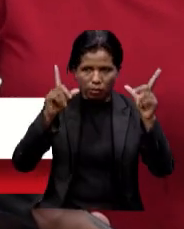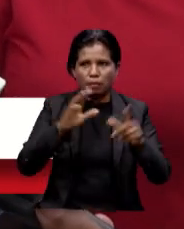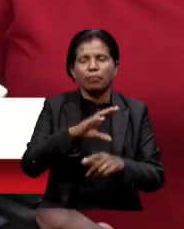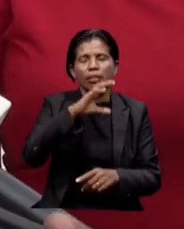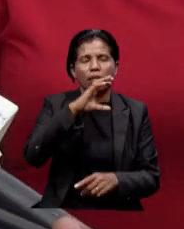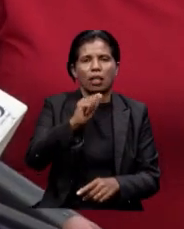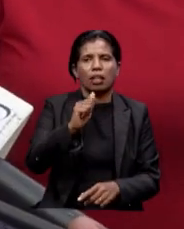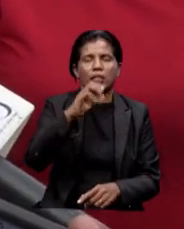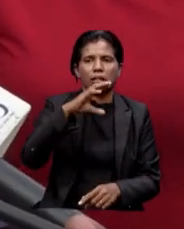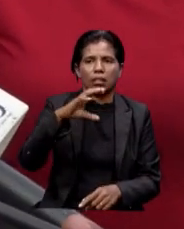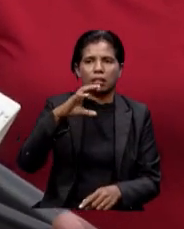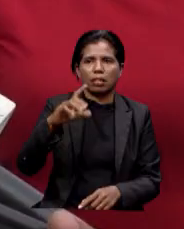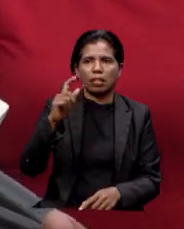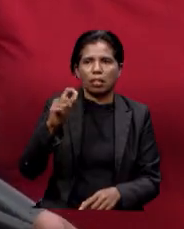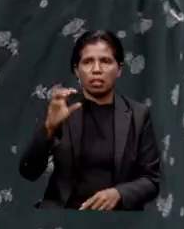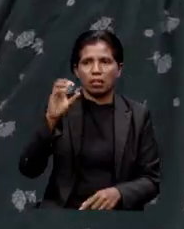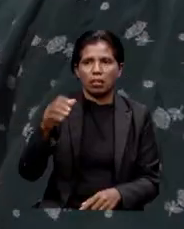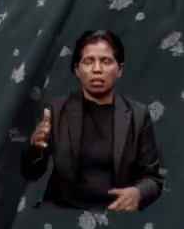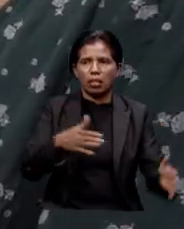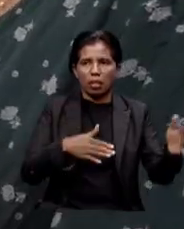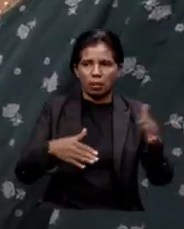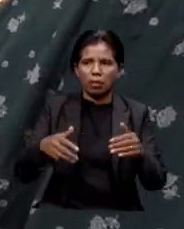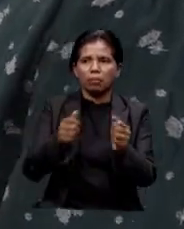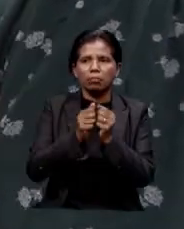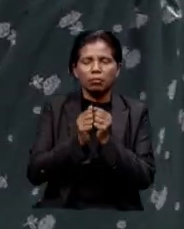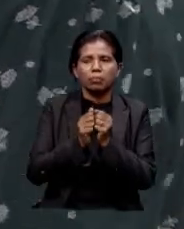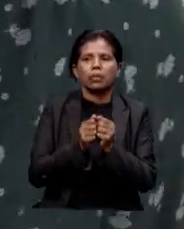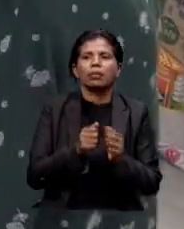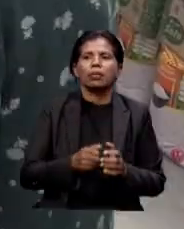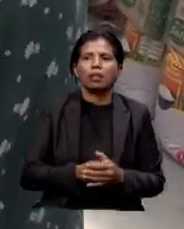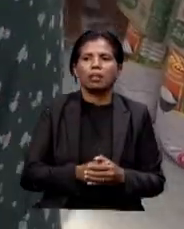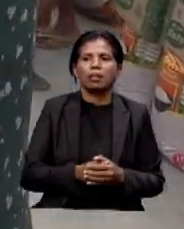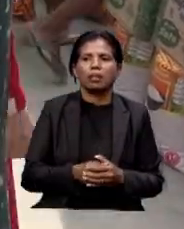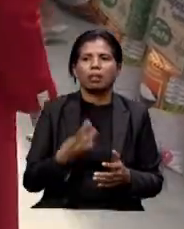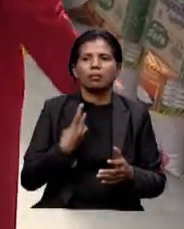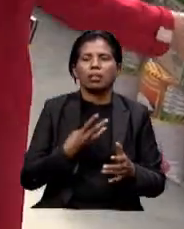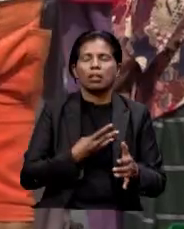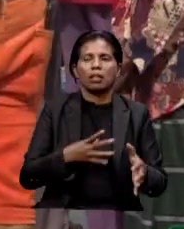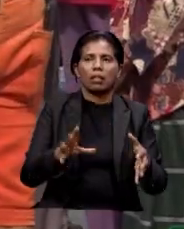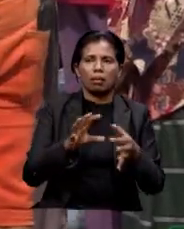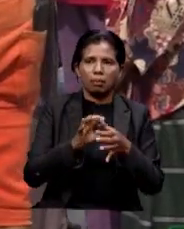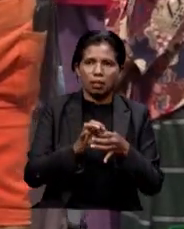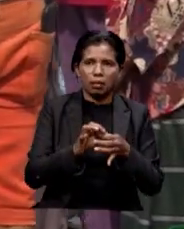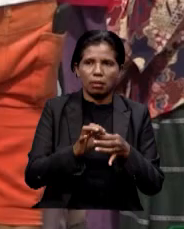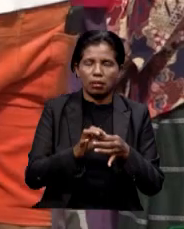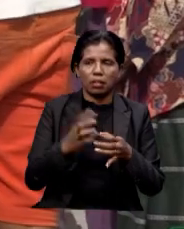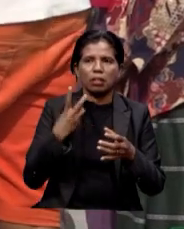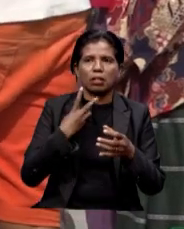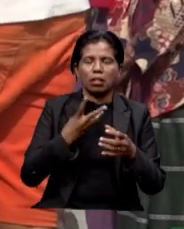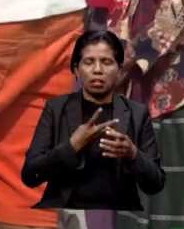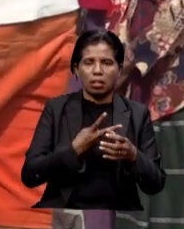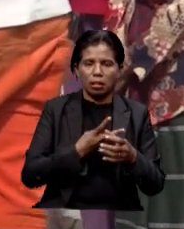ACCTO halibru malu hamutuk aminiam membrus. Ia amni kunua.